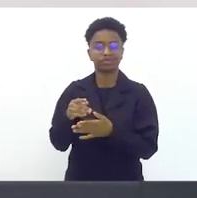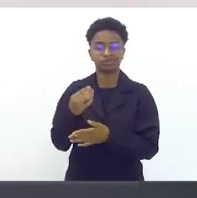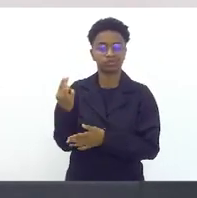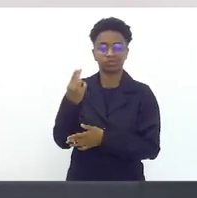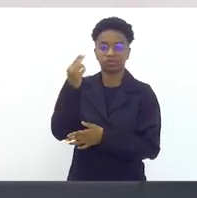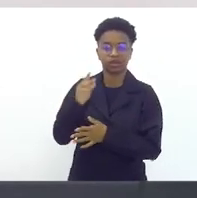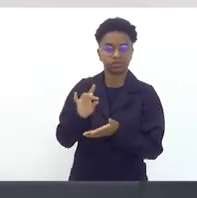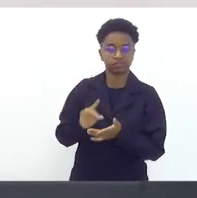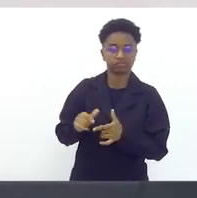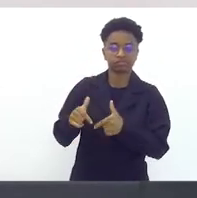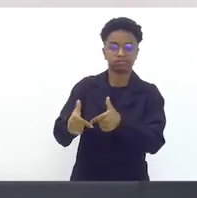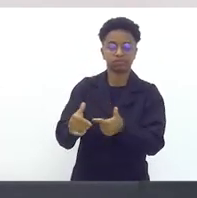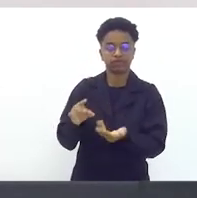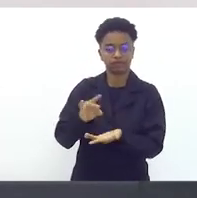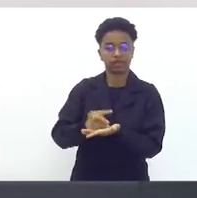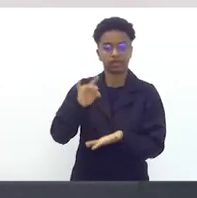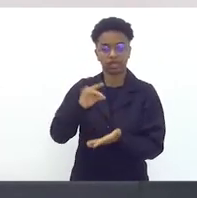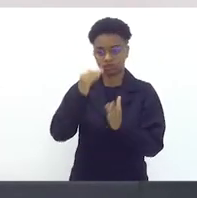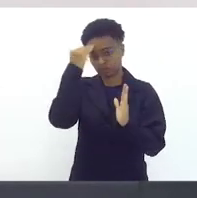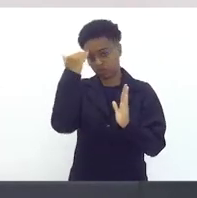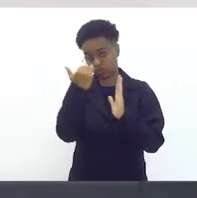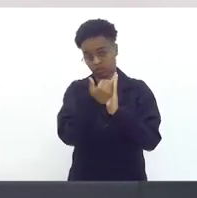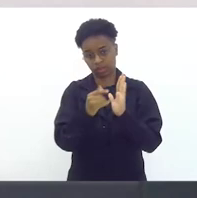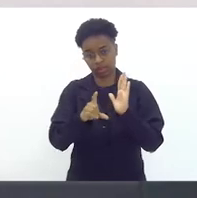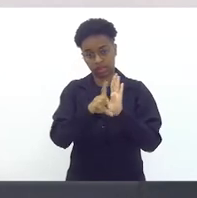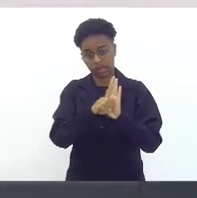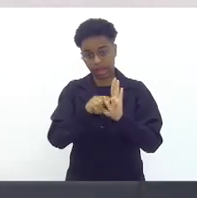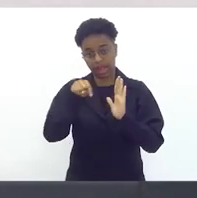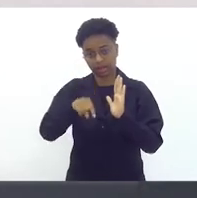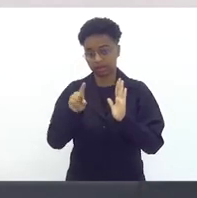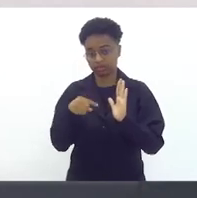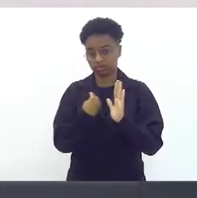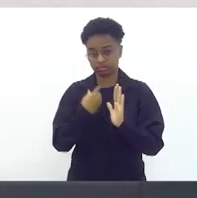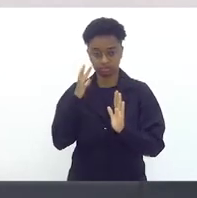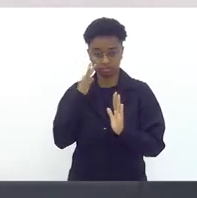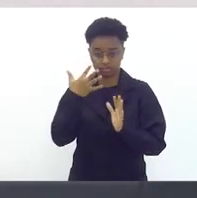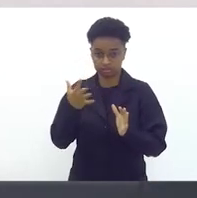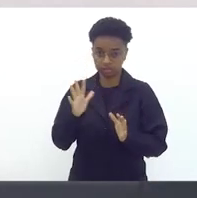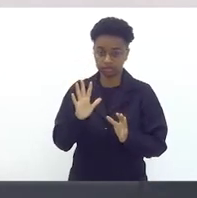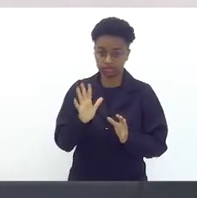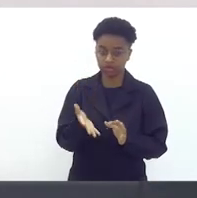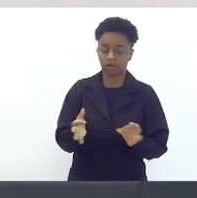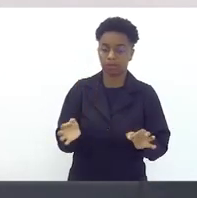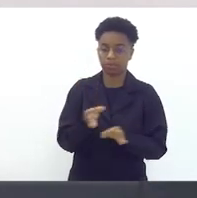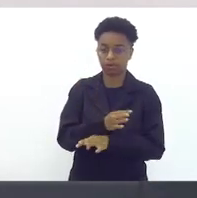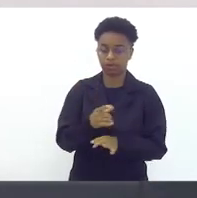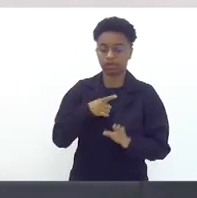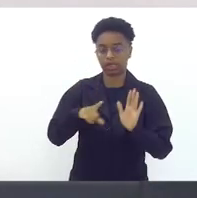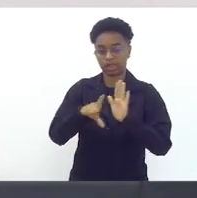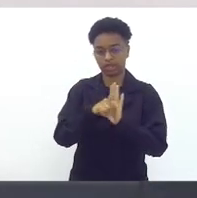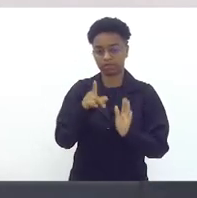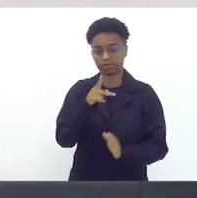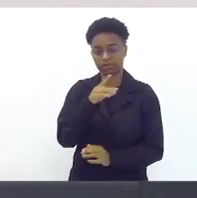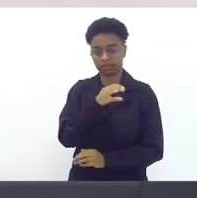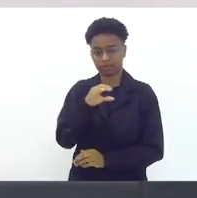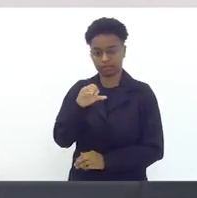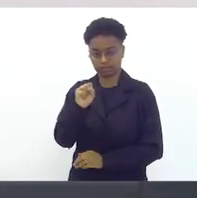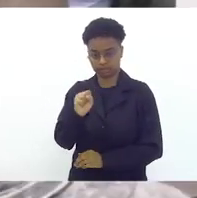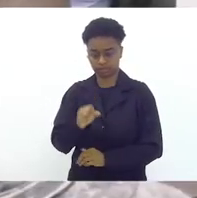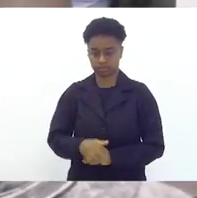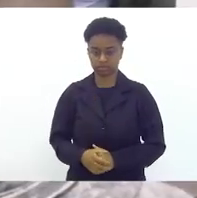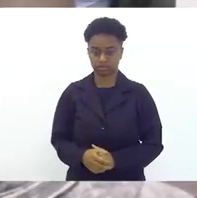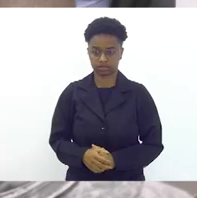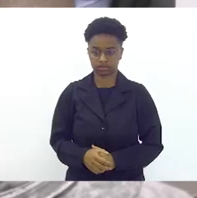a efetividade aquilo que foi decidido nessa Casa de Lei na questão da lei do PCCS. Deputado Luiz